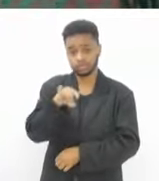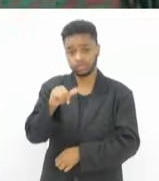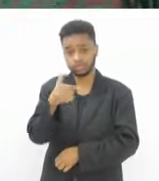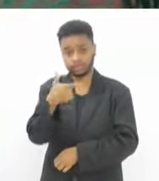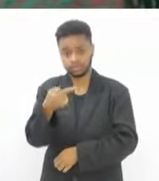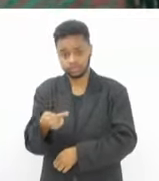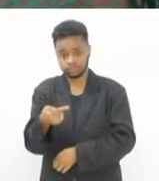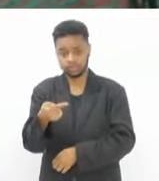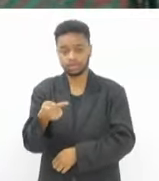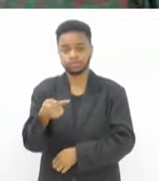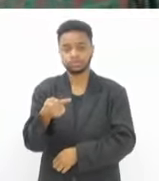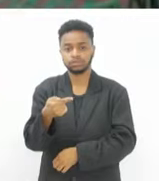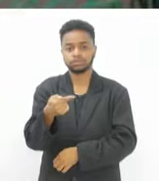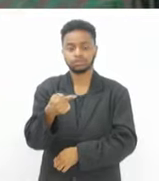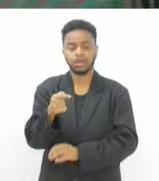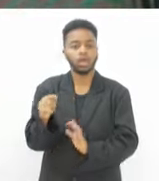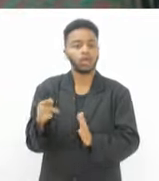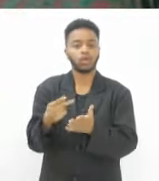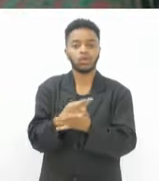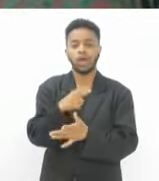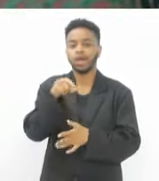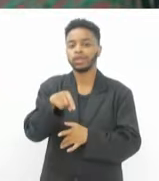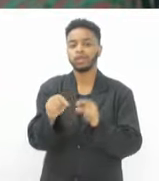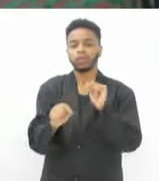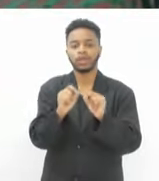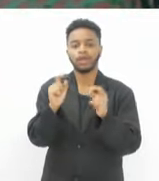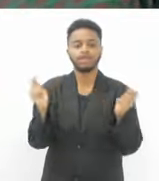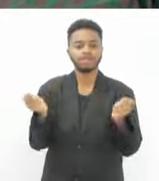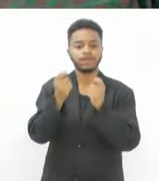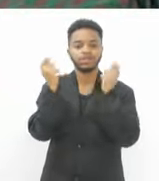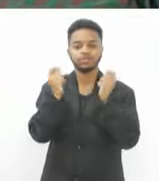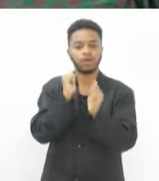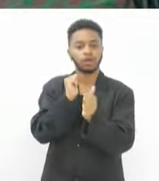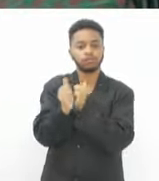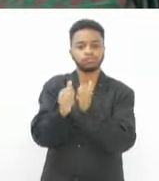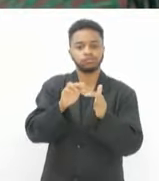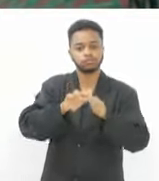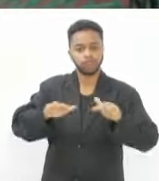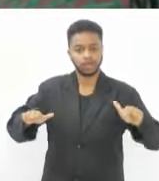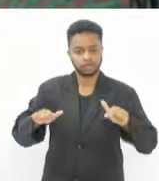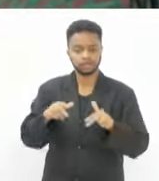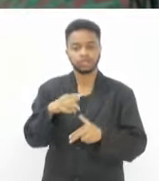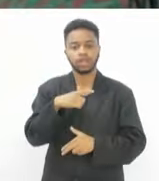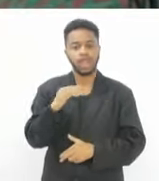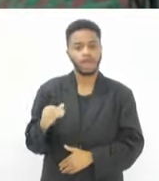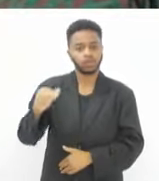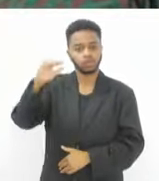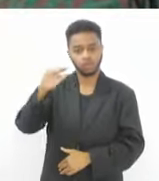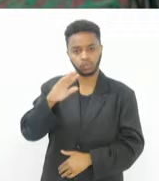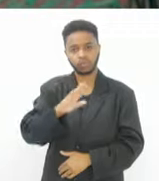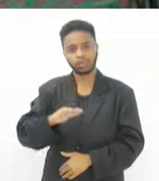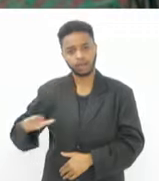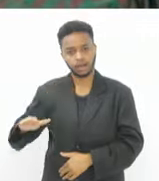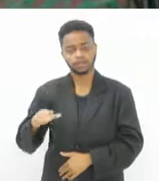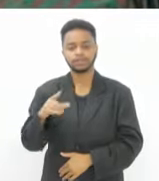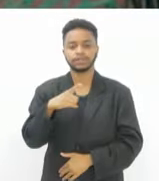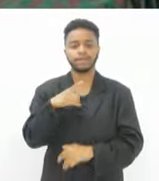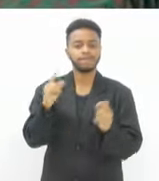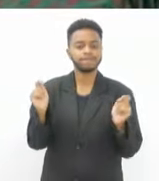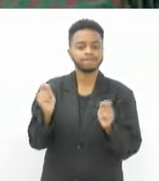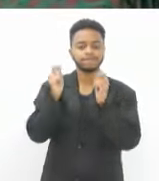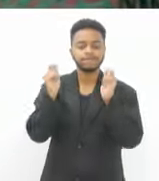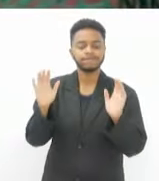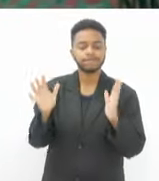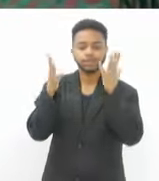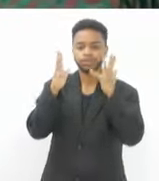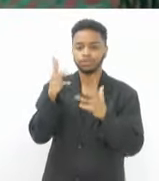27, teremos aqui o nosso festival de atletismo, tá? Adultos, crianças, vai ser uma festa bem bonita